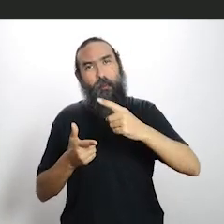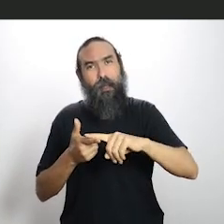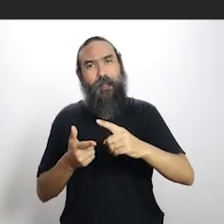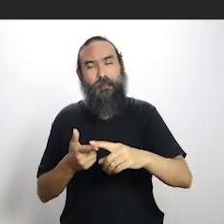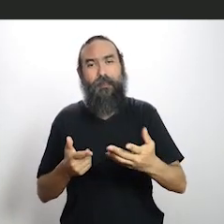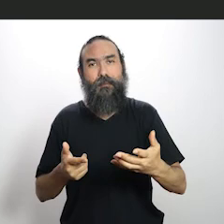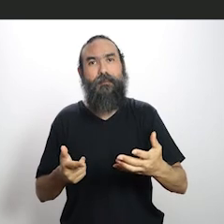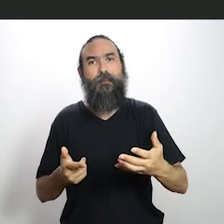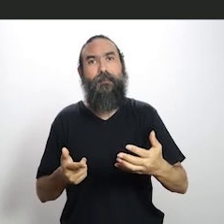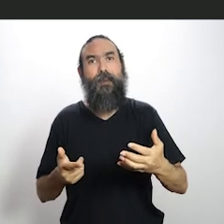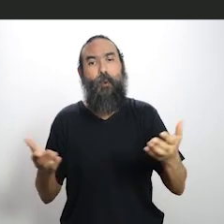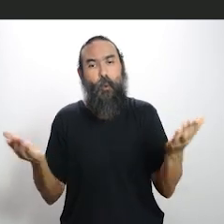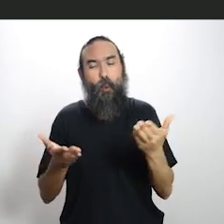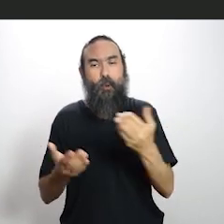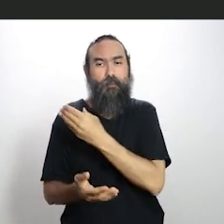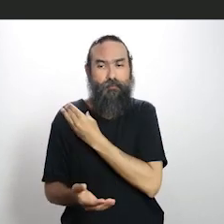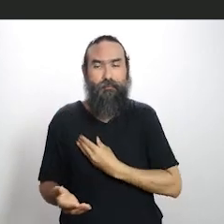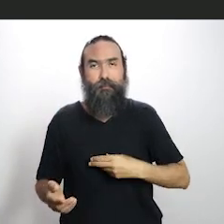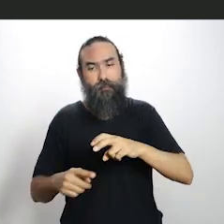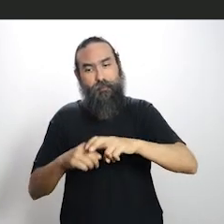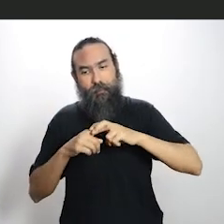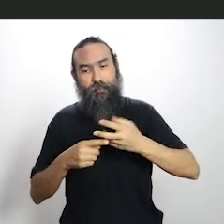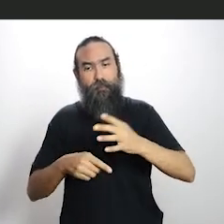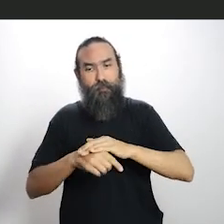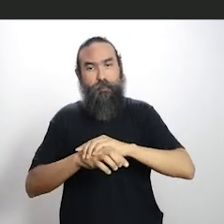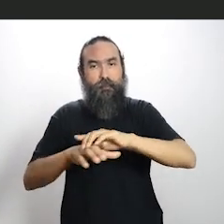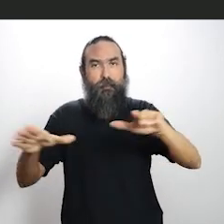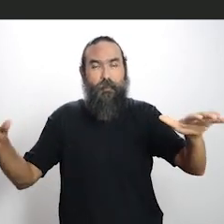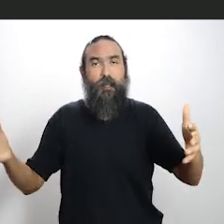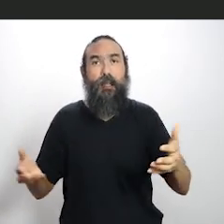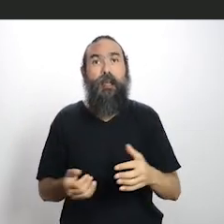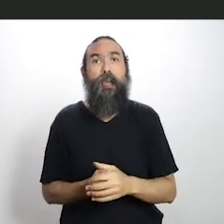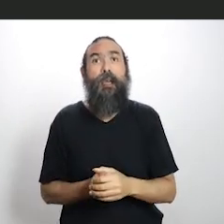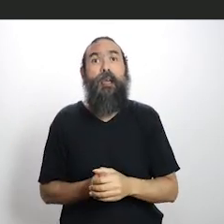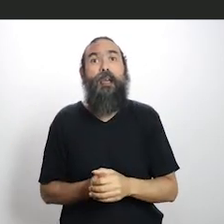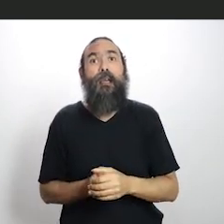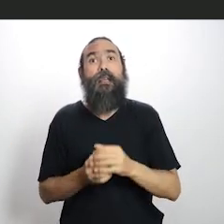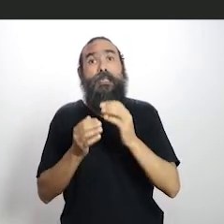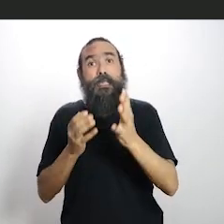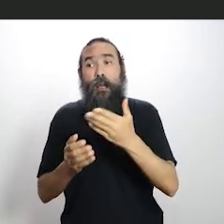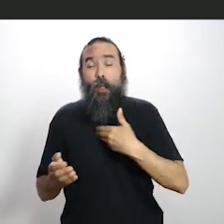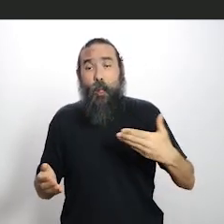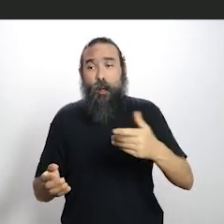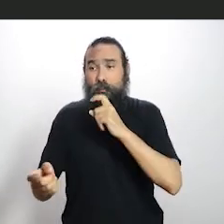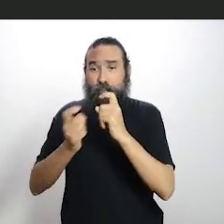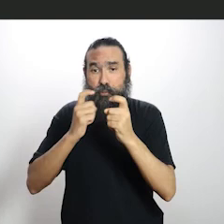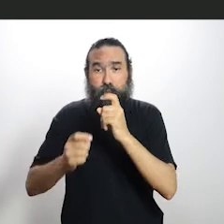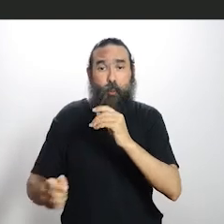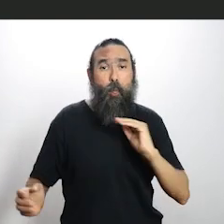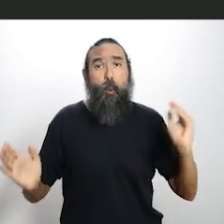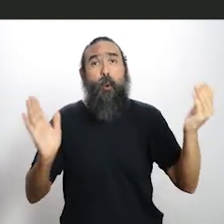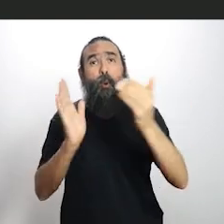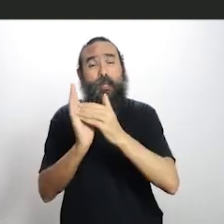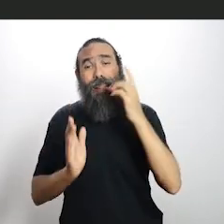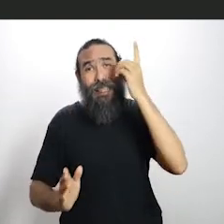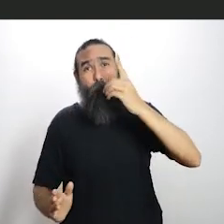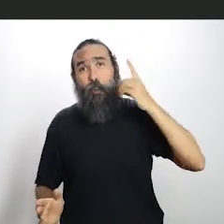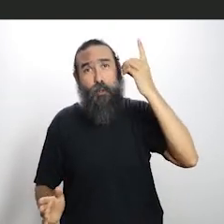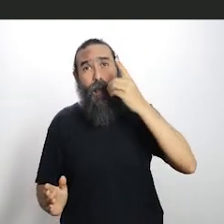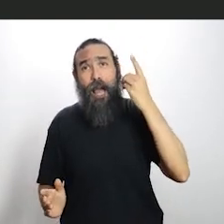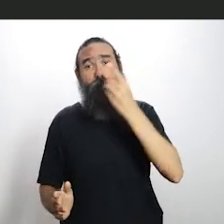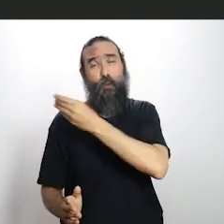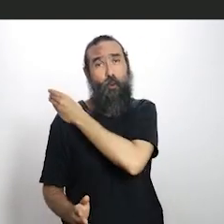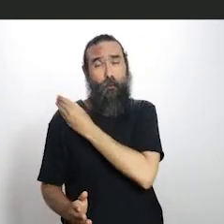momento a gente não sabia não tinha ideia ainda da facilidade que seria a aprovação ficamos felizes